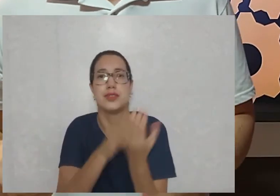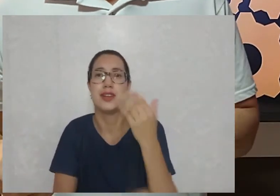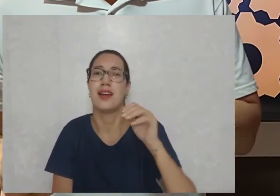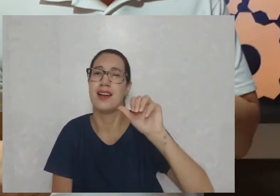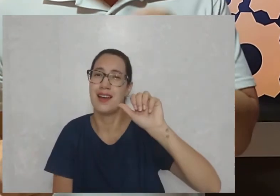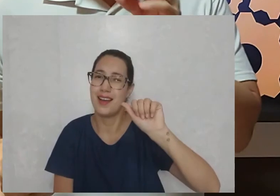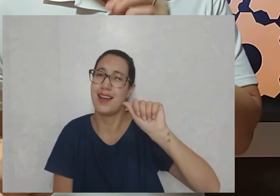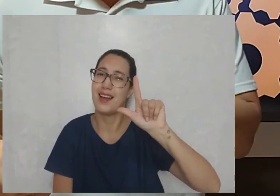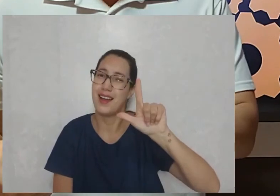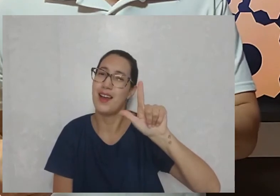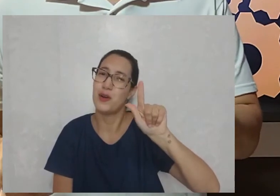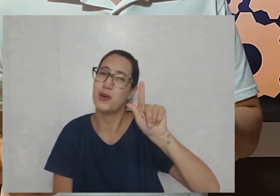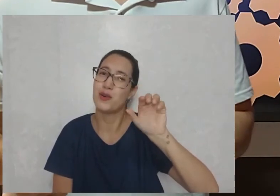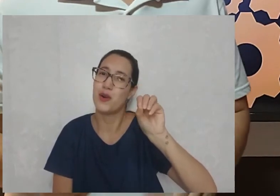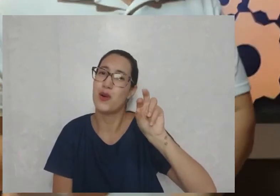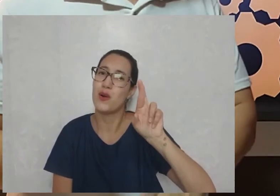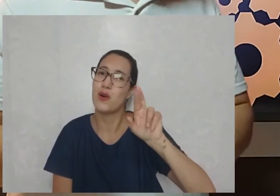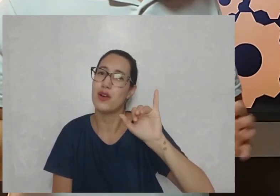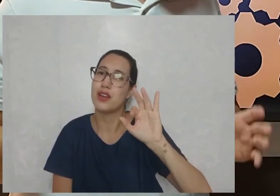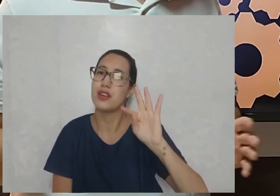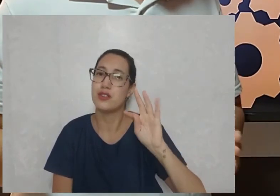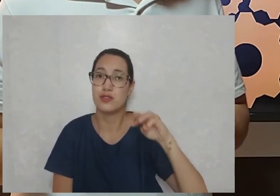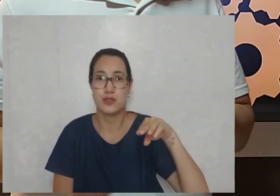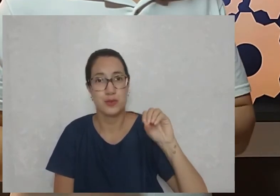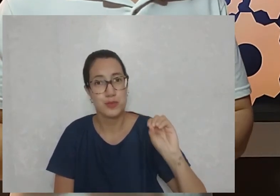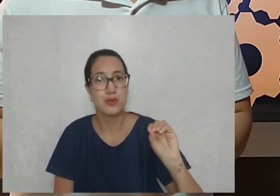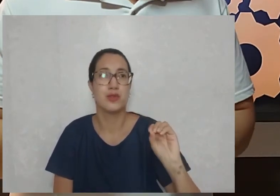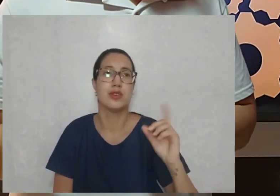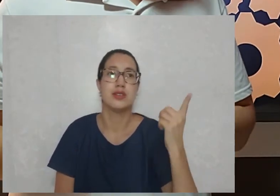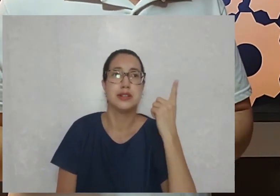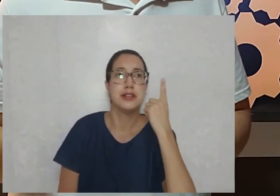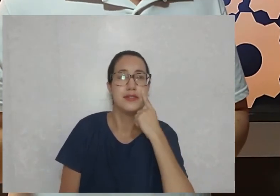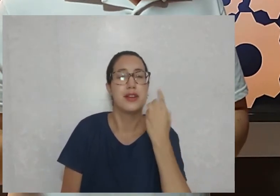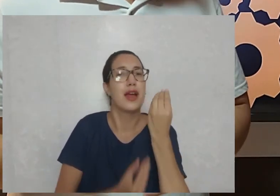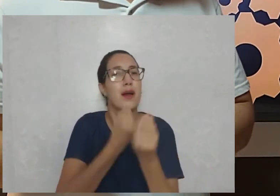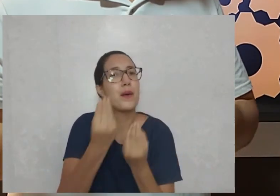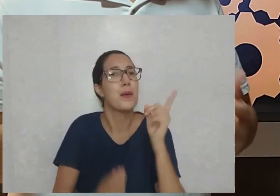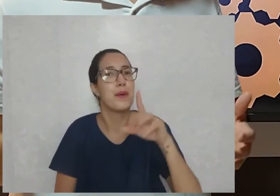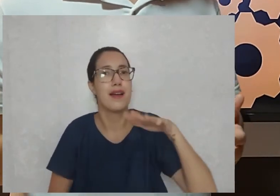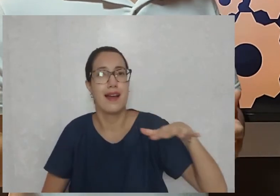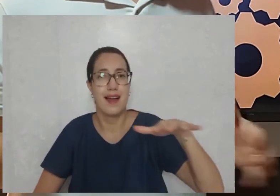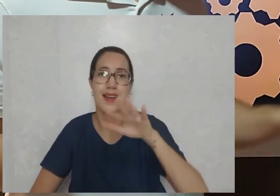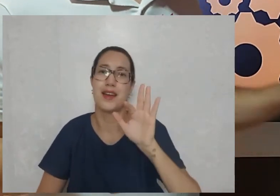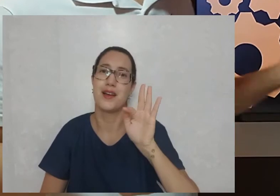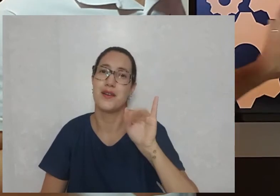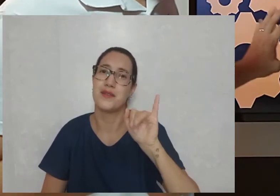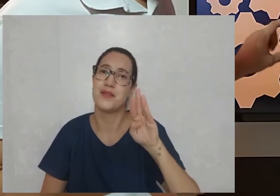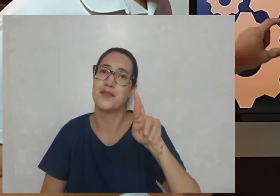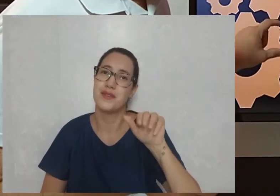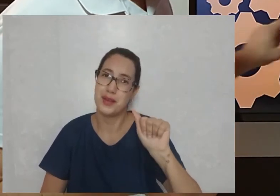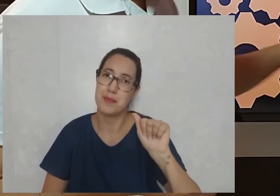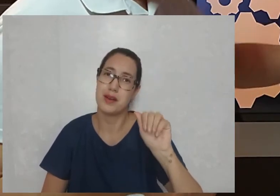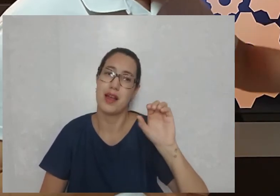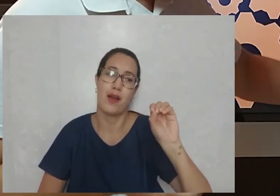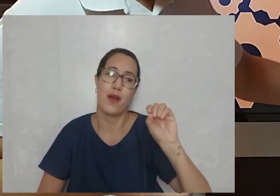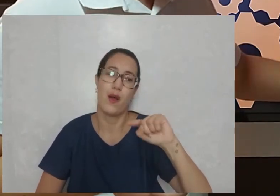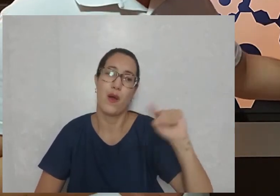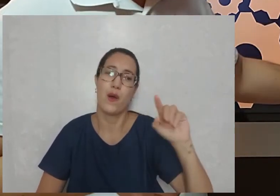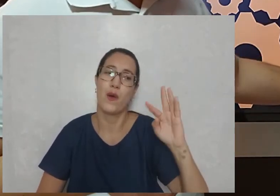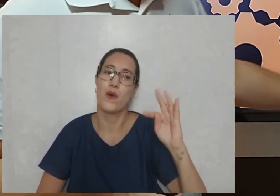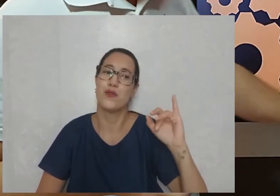analisar questões físicas da fibra ótica. Então, assim, fica uma coisa realmente mais abrangente. Quando você lê esse